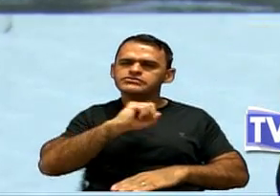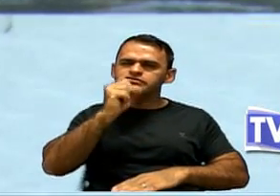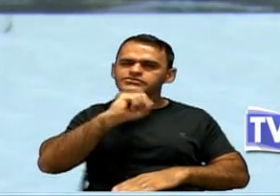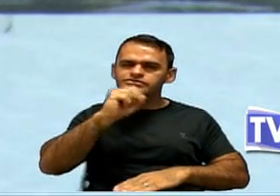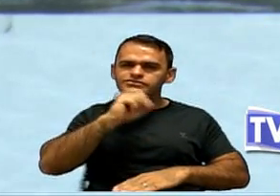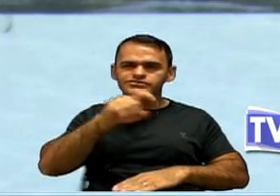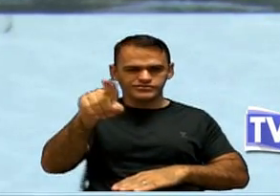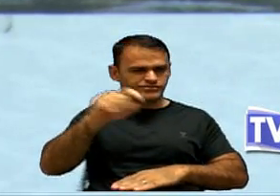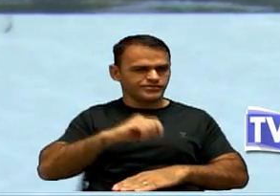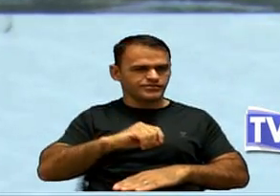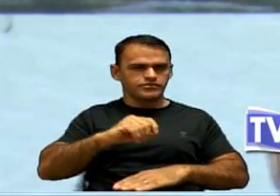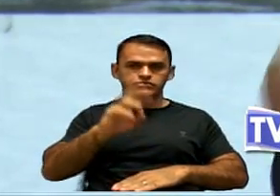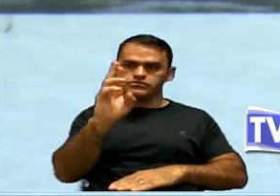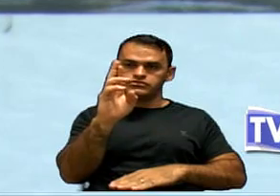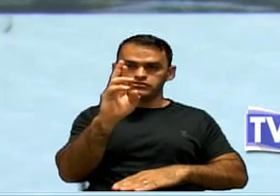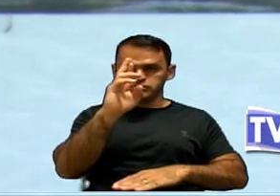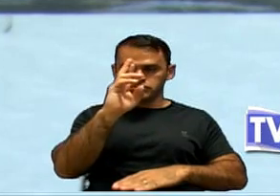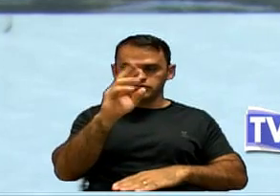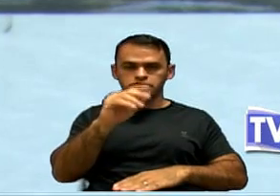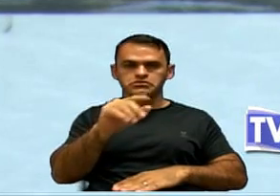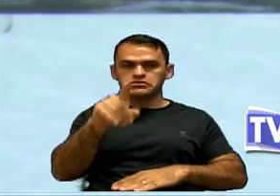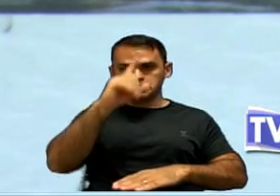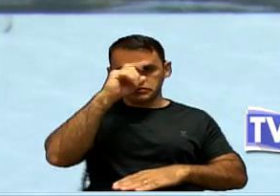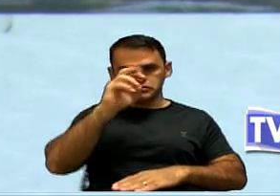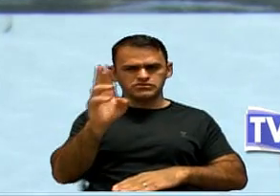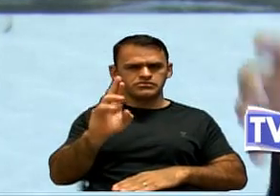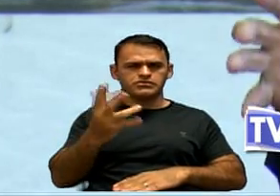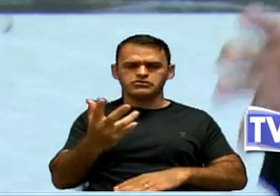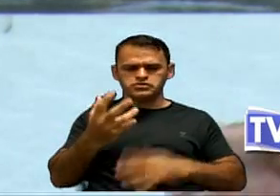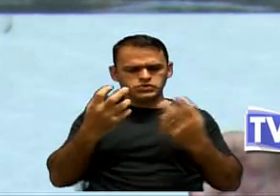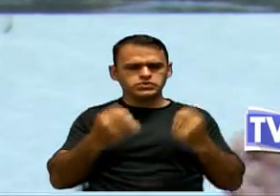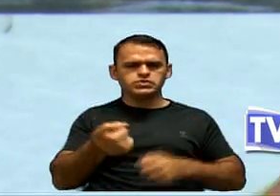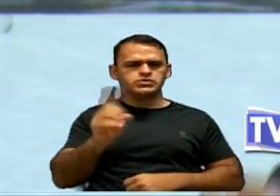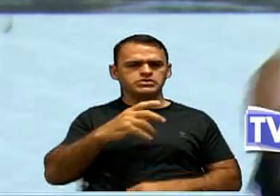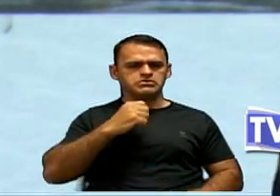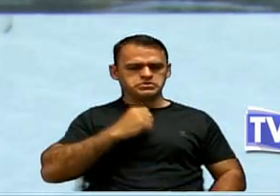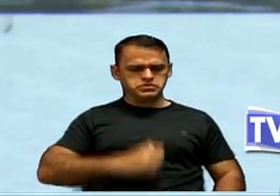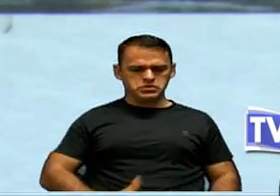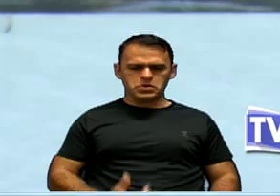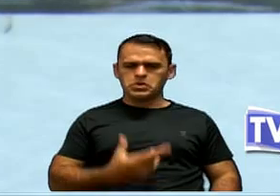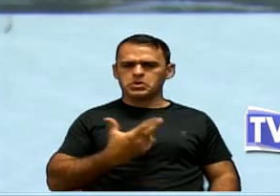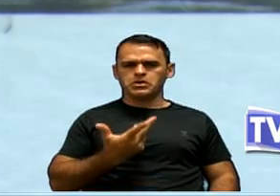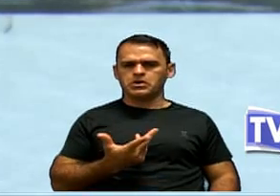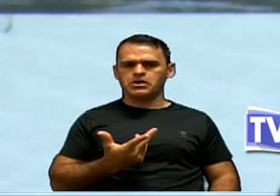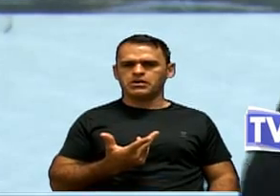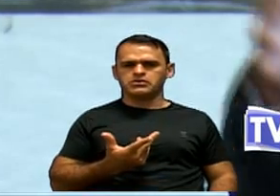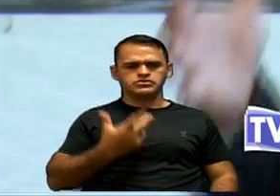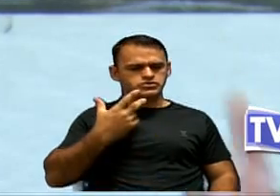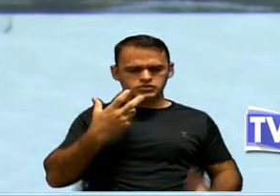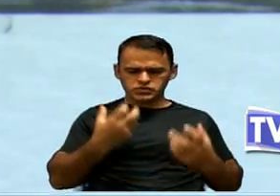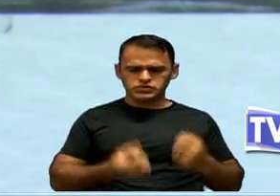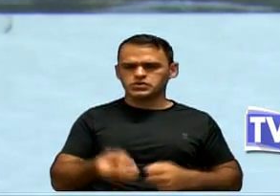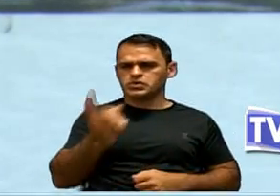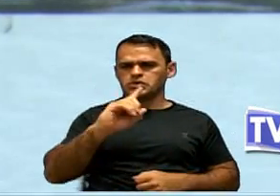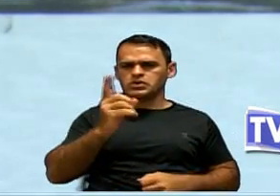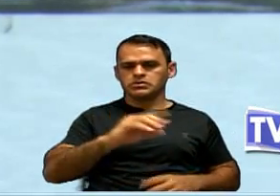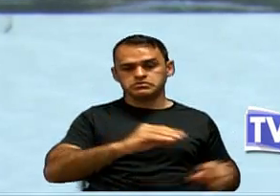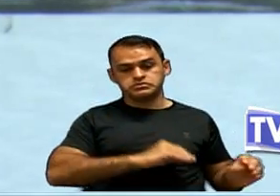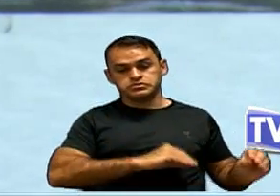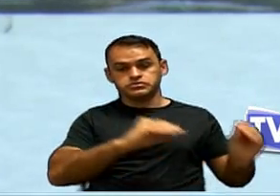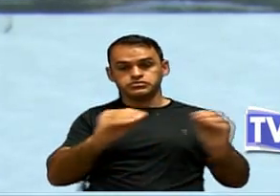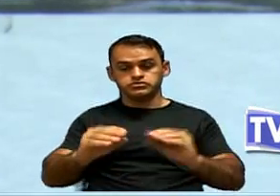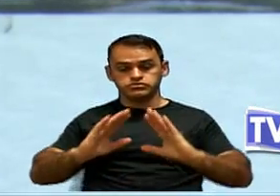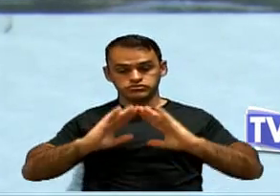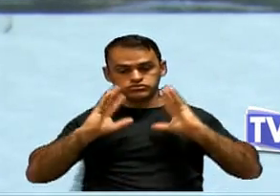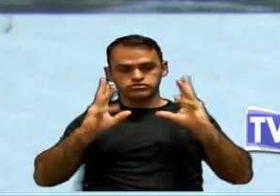ali, o regional estava se recusando a fazer a cirurgia nessas pessoas por ser cidadão de Sorocaba e estava encaminhando para a Santa